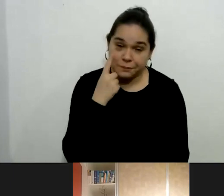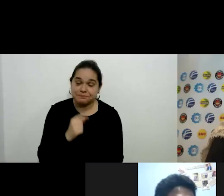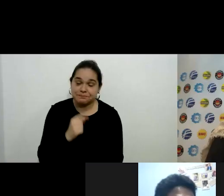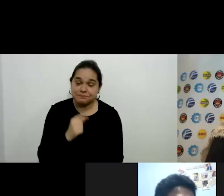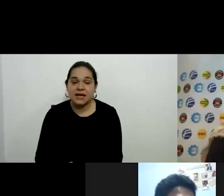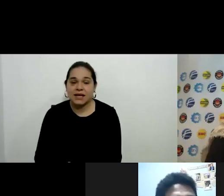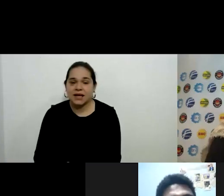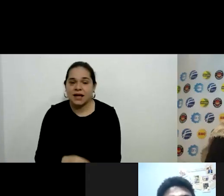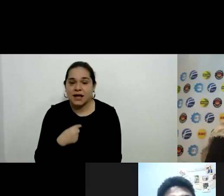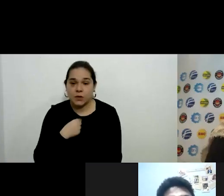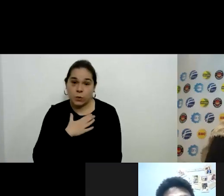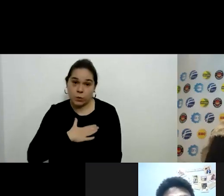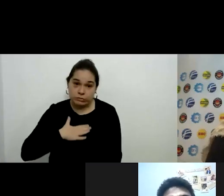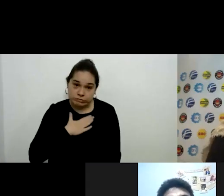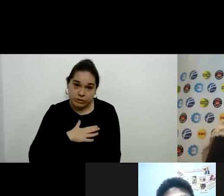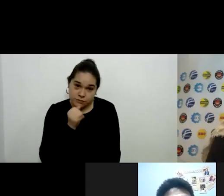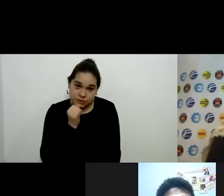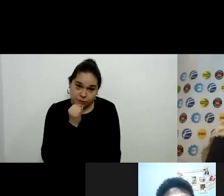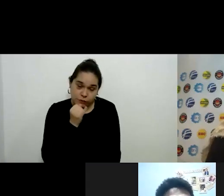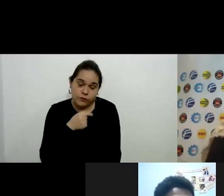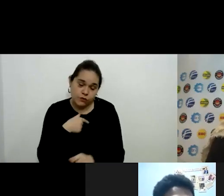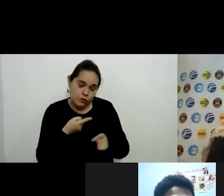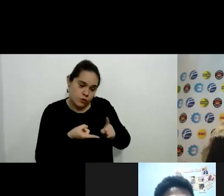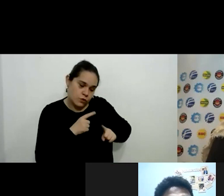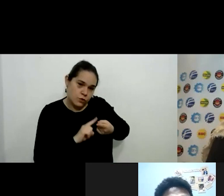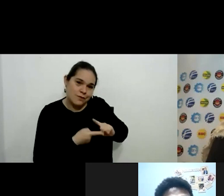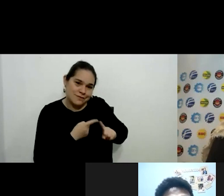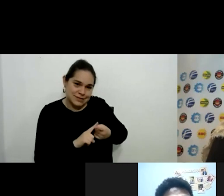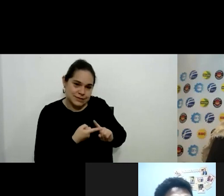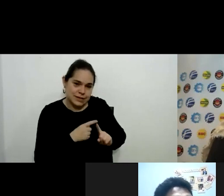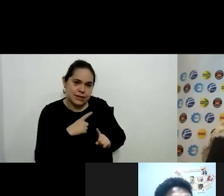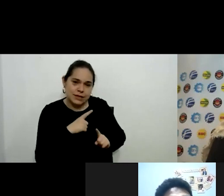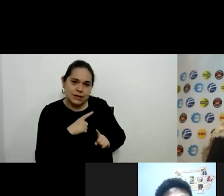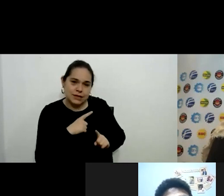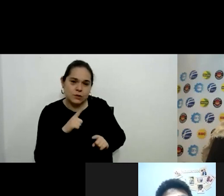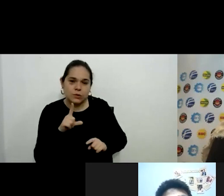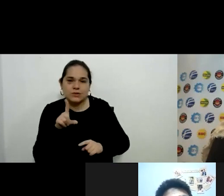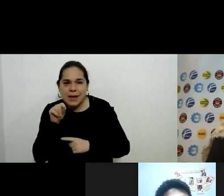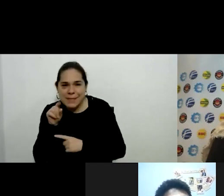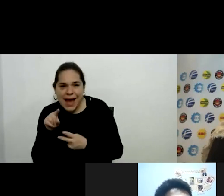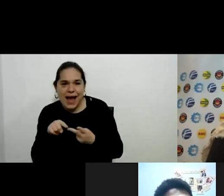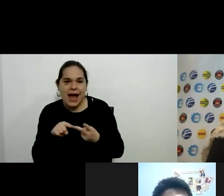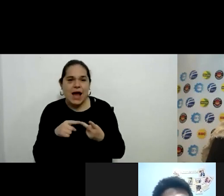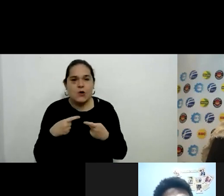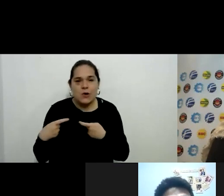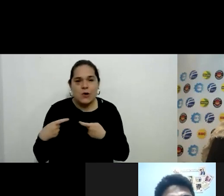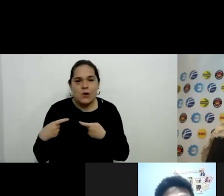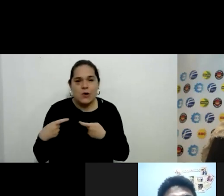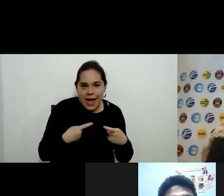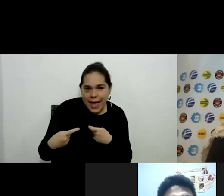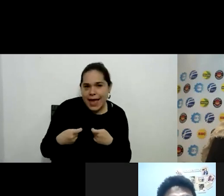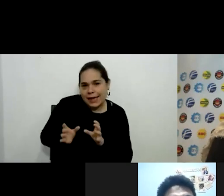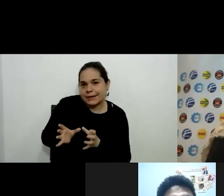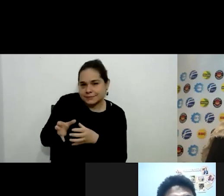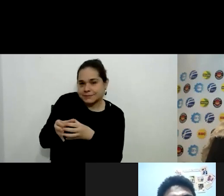eu gostaria, por exemplo, eu vou estar conversando com meus colegas lá que eu tenho certeza que o Sabiá, o próprio Elton, o Guerra, a turma nossa lá,